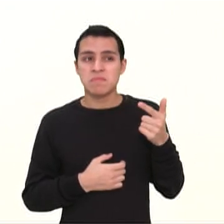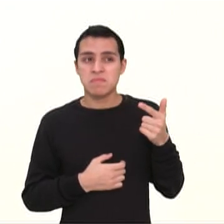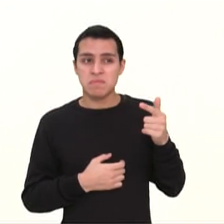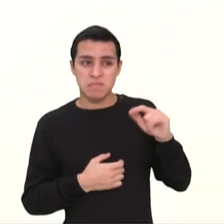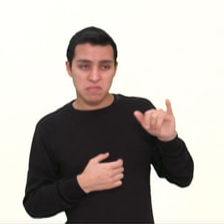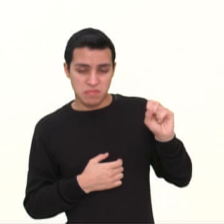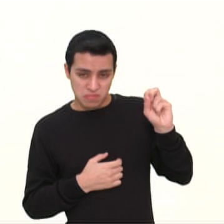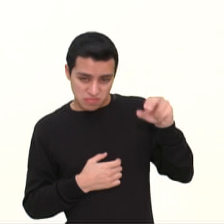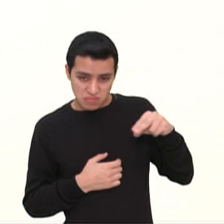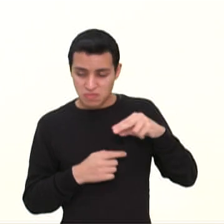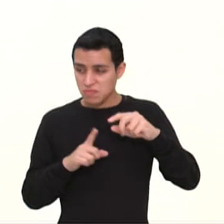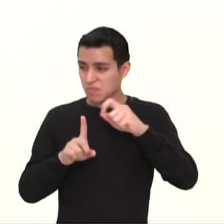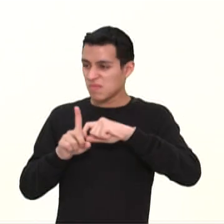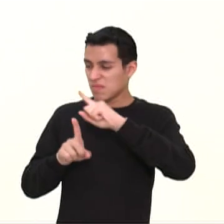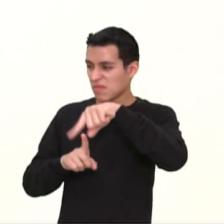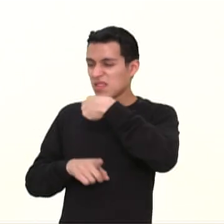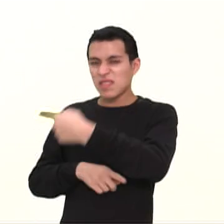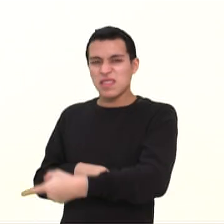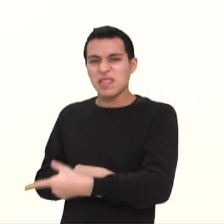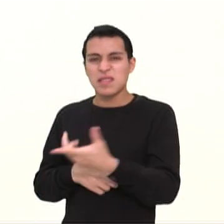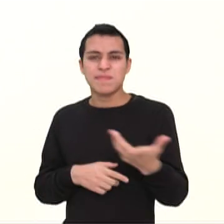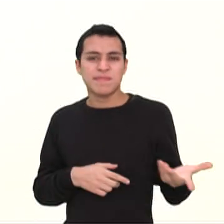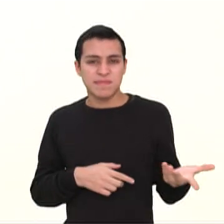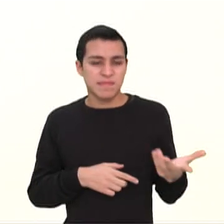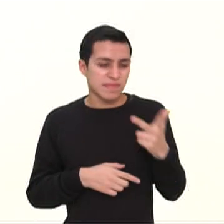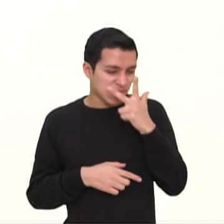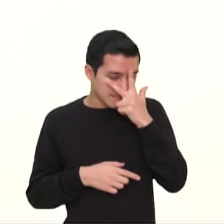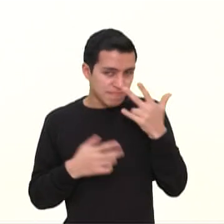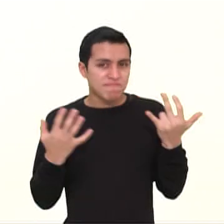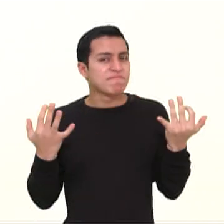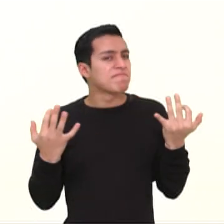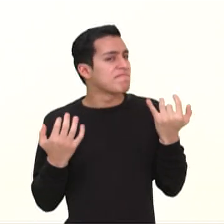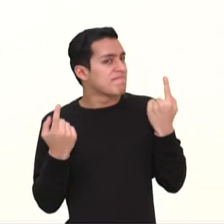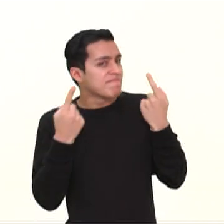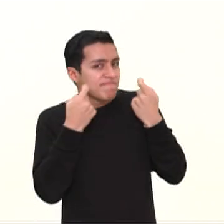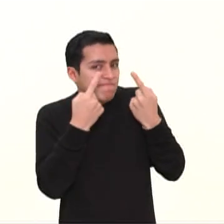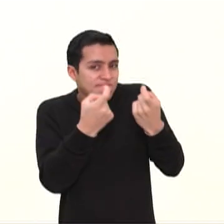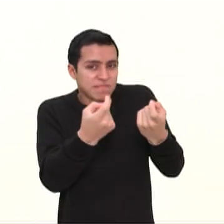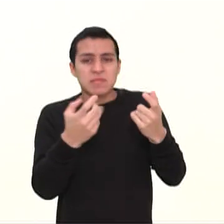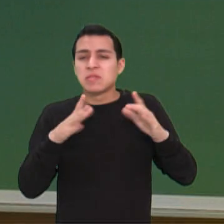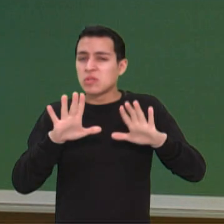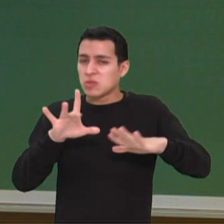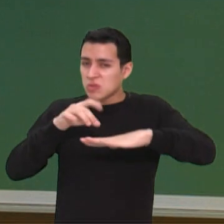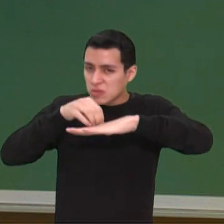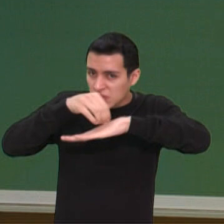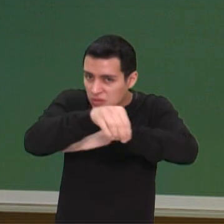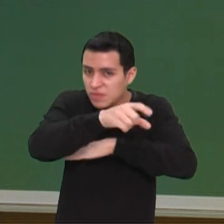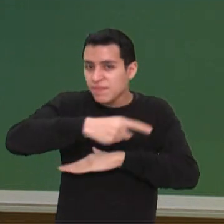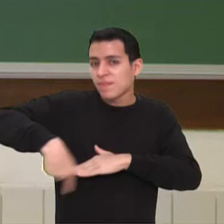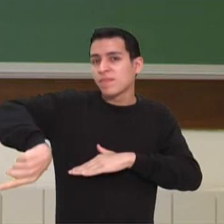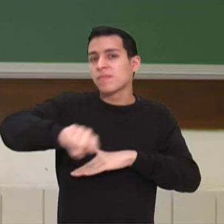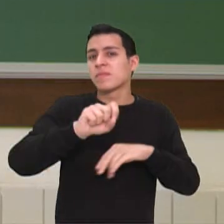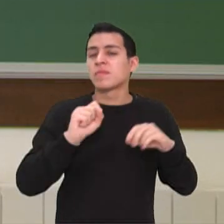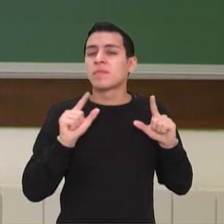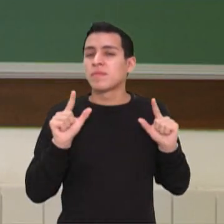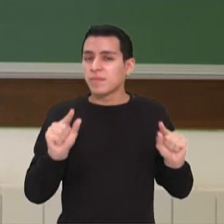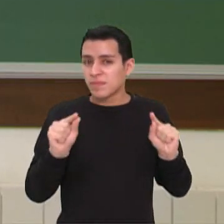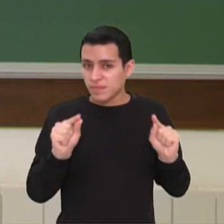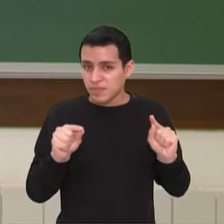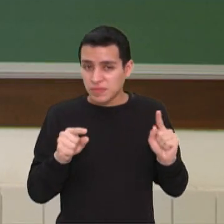livro no mês que vem. Parece realmente interessante. Aqui, pessoal, só um comentário com vocês. O